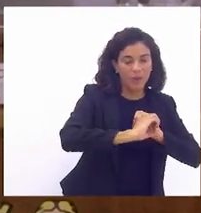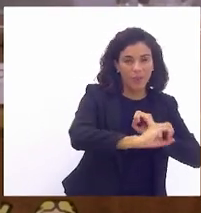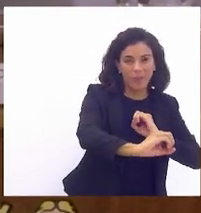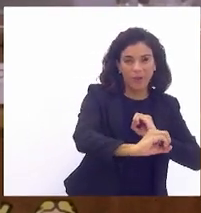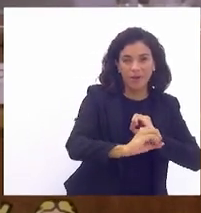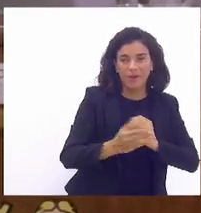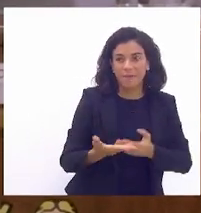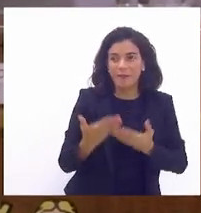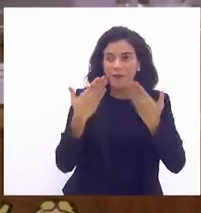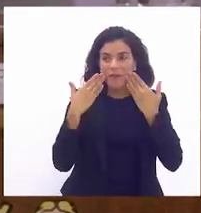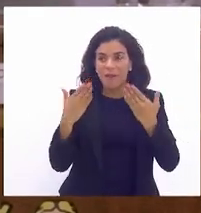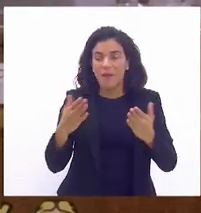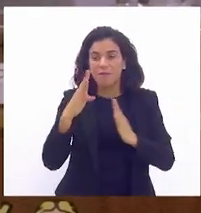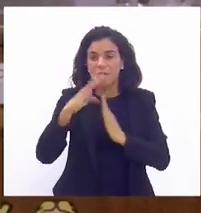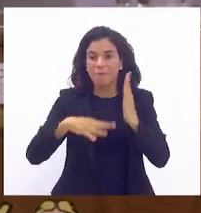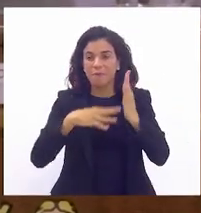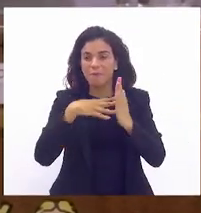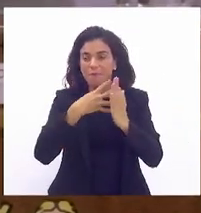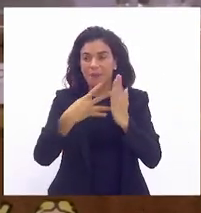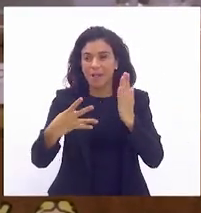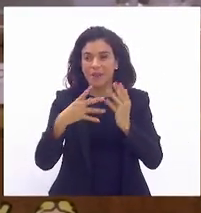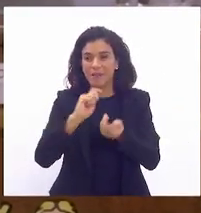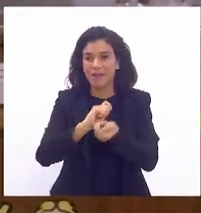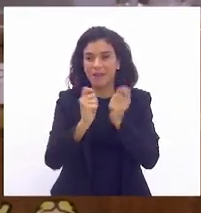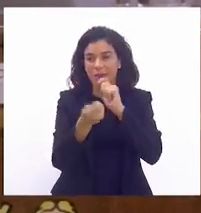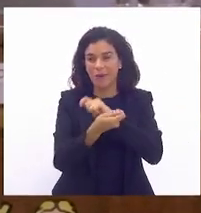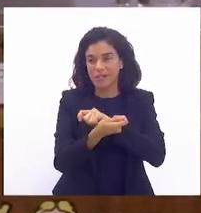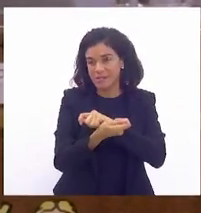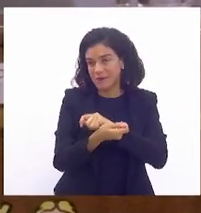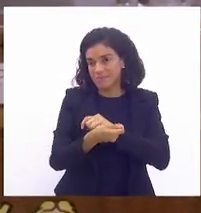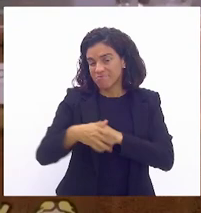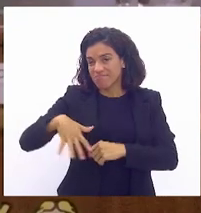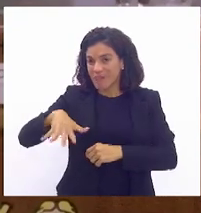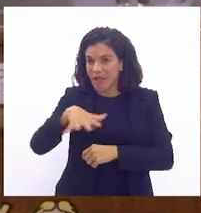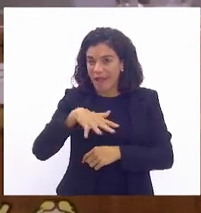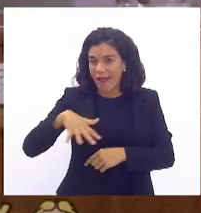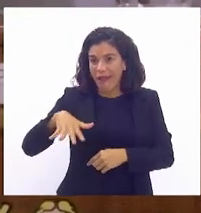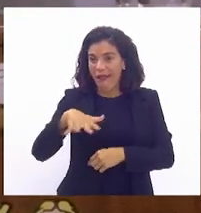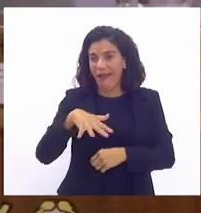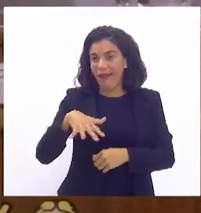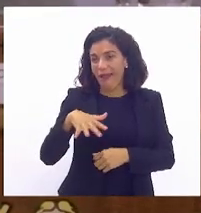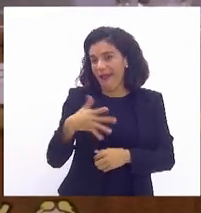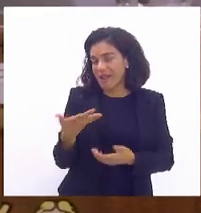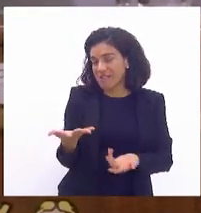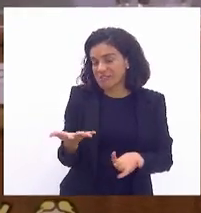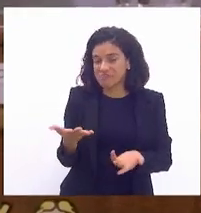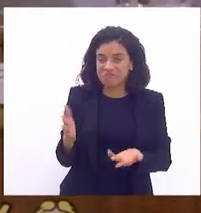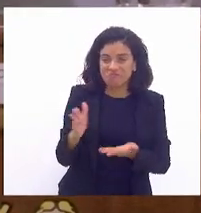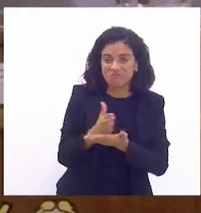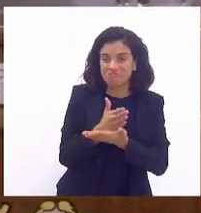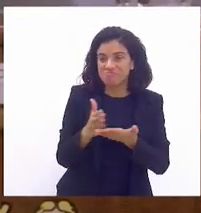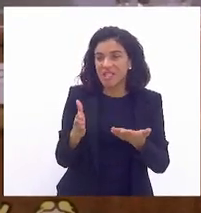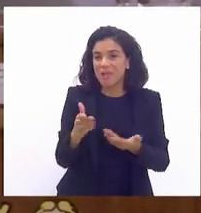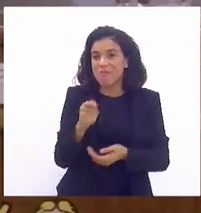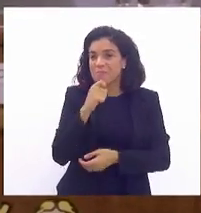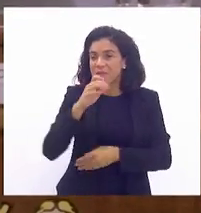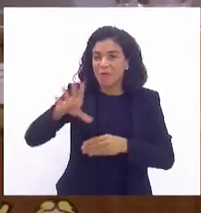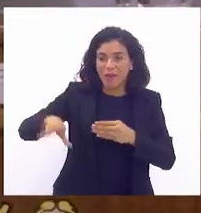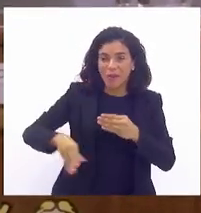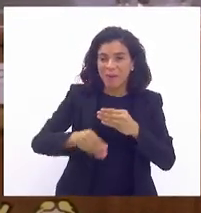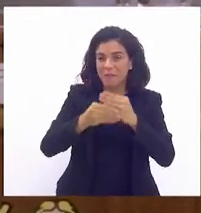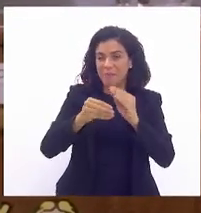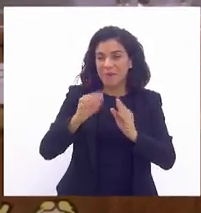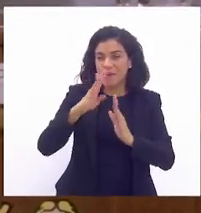E apresentou o plano de adequação das áreas que nós não atendemos as NBRs aqui, mas não implementou o plano,